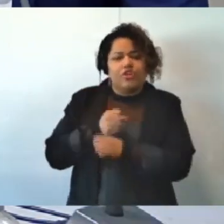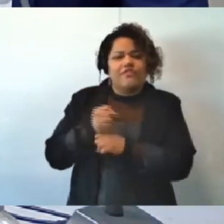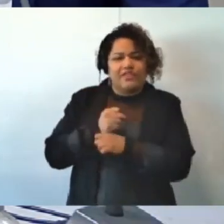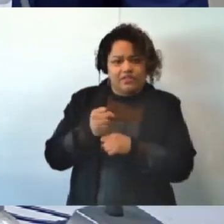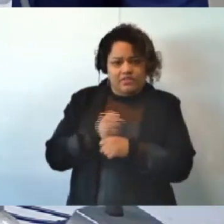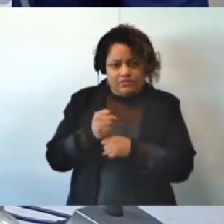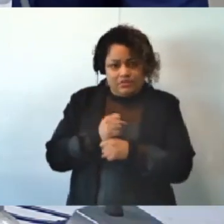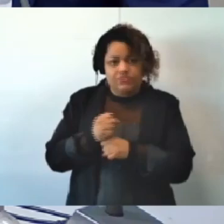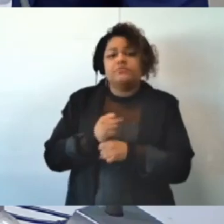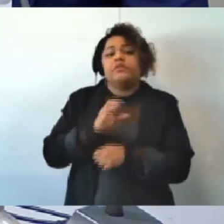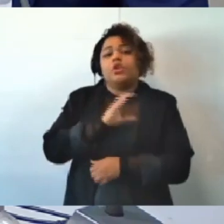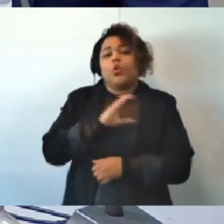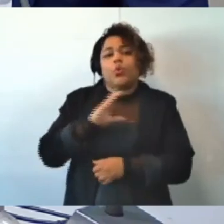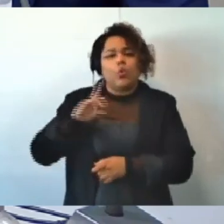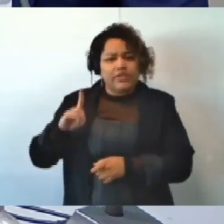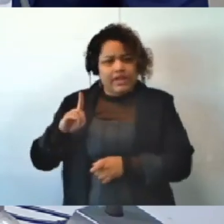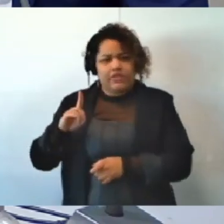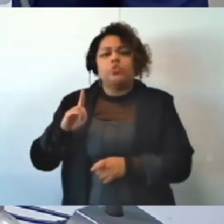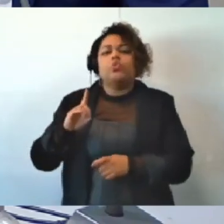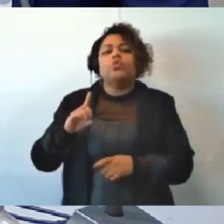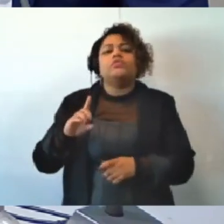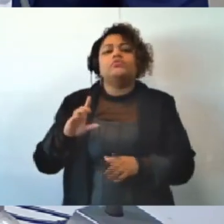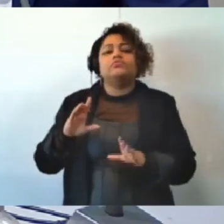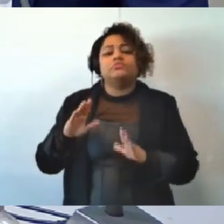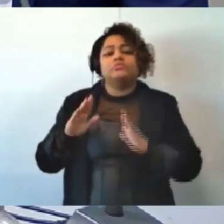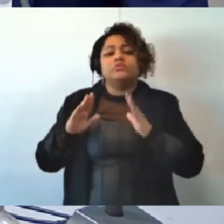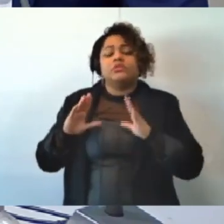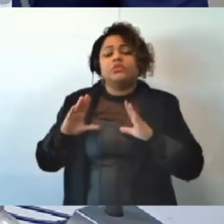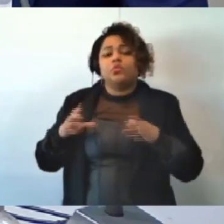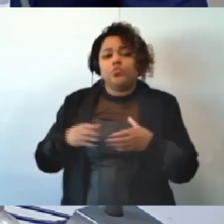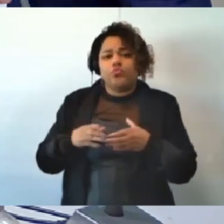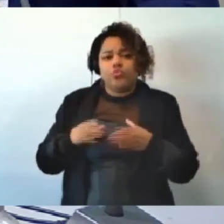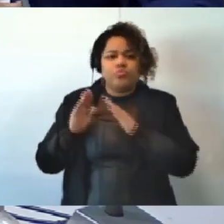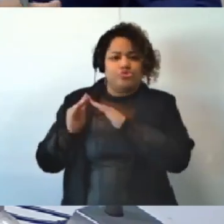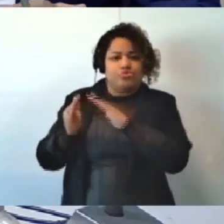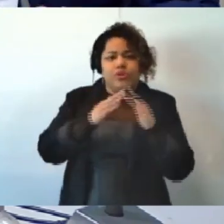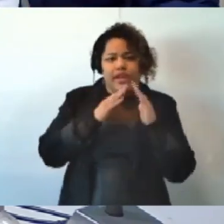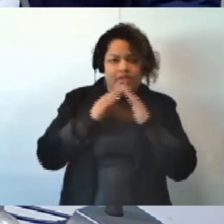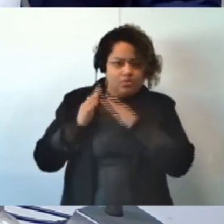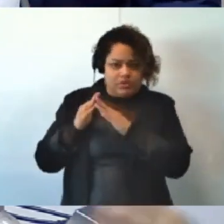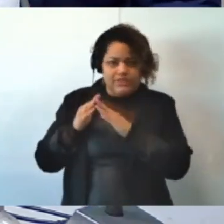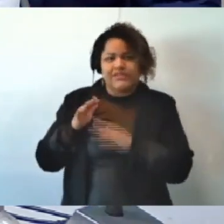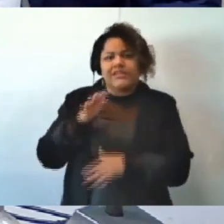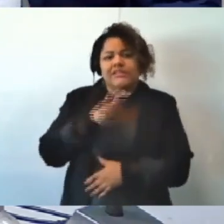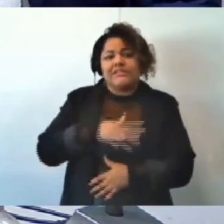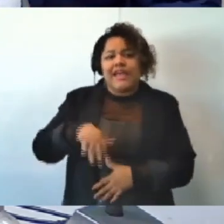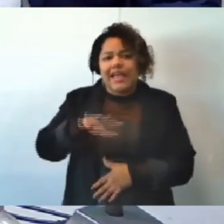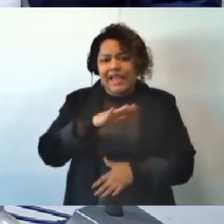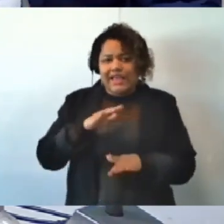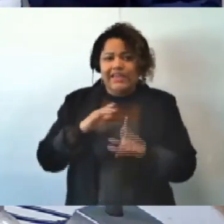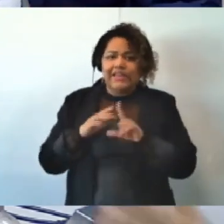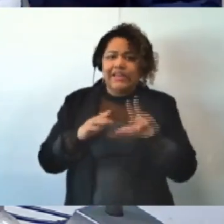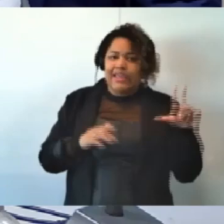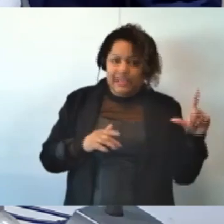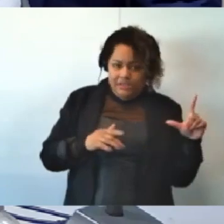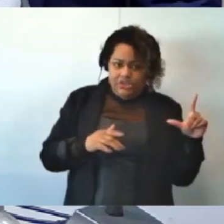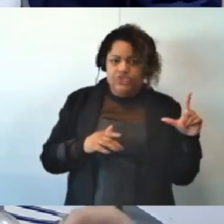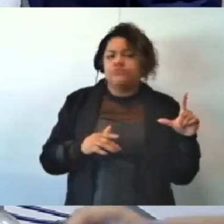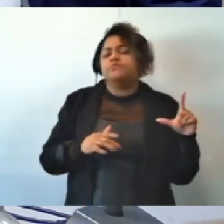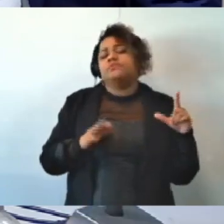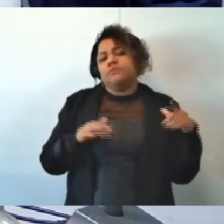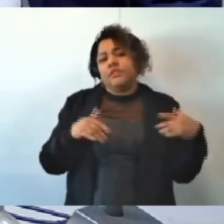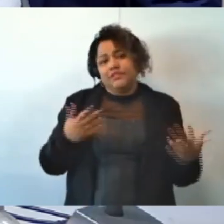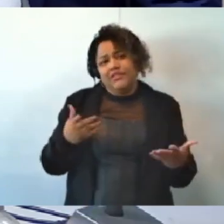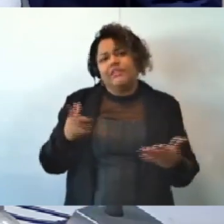moradores na região leste, né, e realmente nós somos muito afetados, né, então por isso que eu estou aqui representando